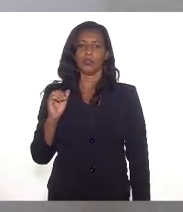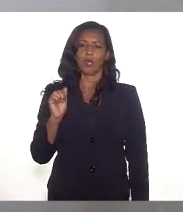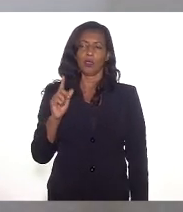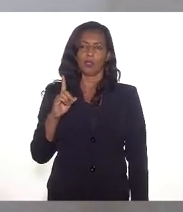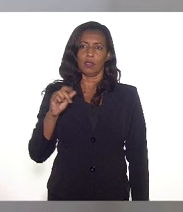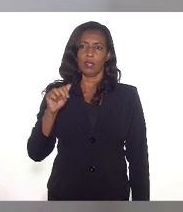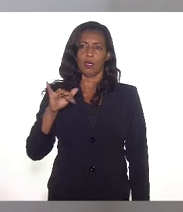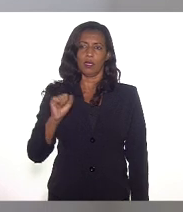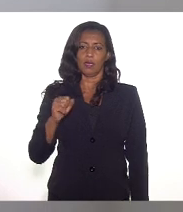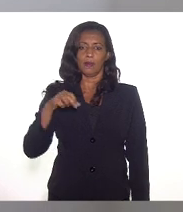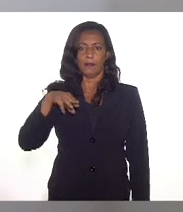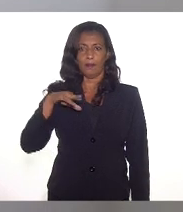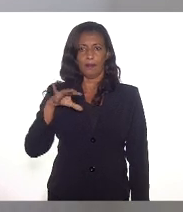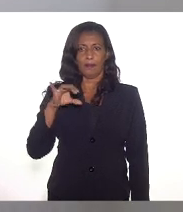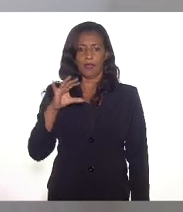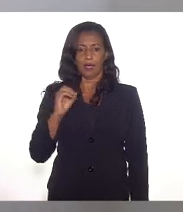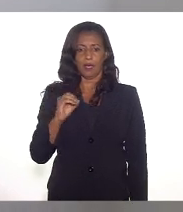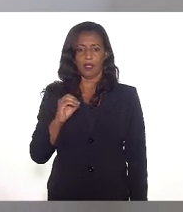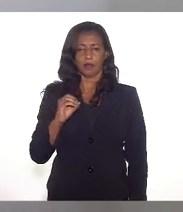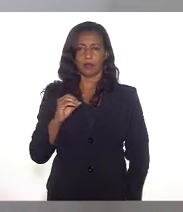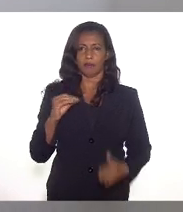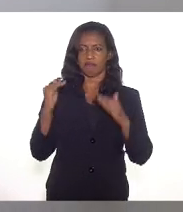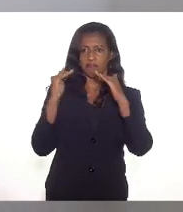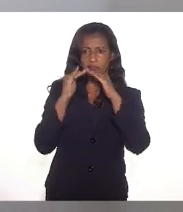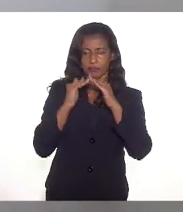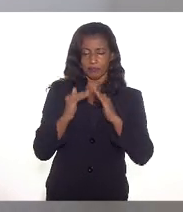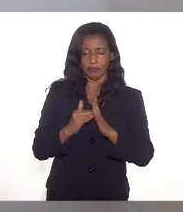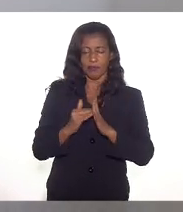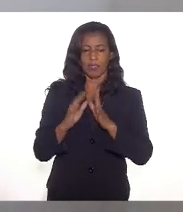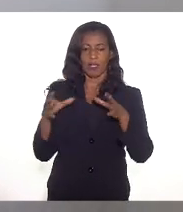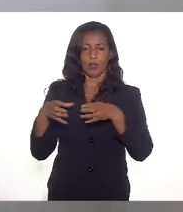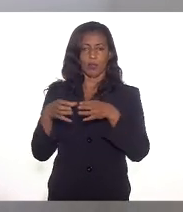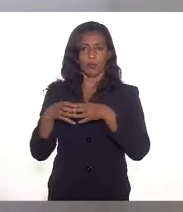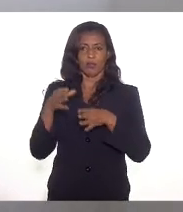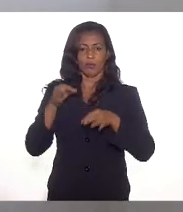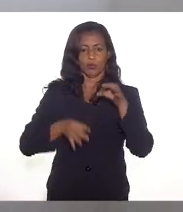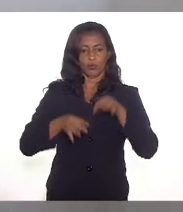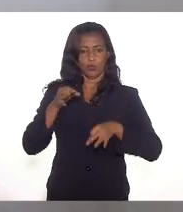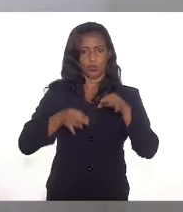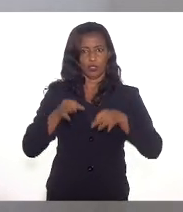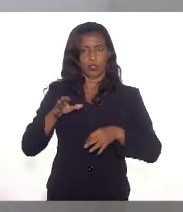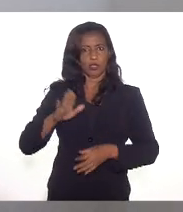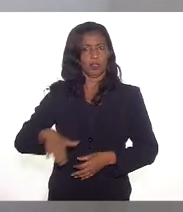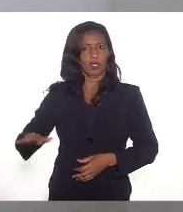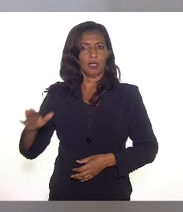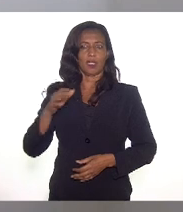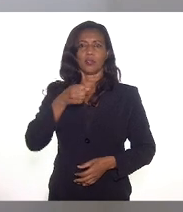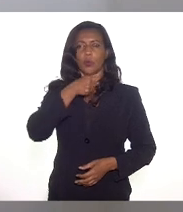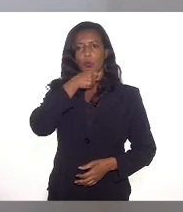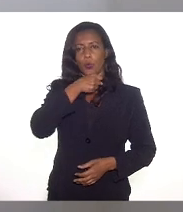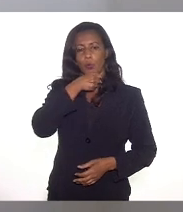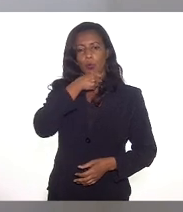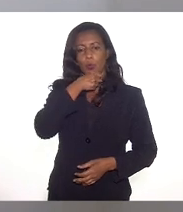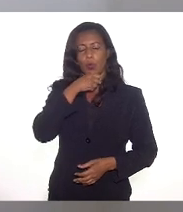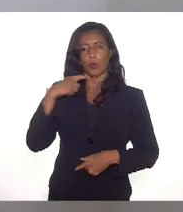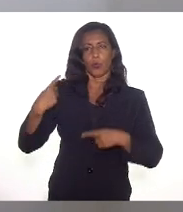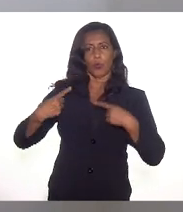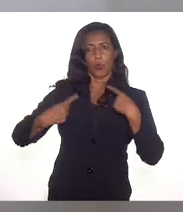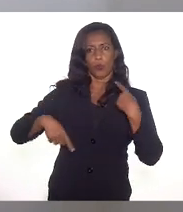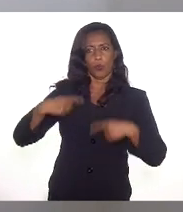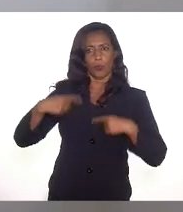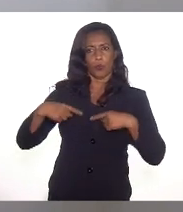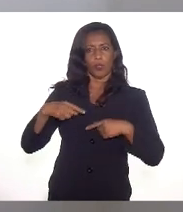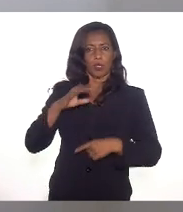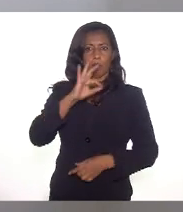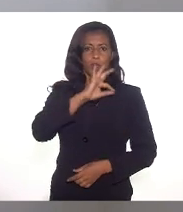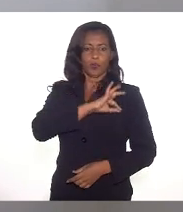Márcio Canella. Pendente de pareceres das comissões de Constituição e Justiça, de assunto da criança, do adolescente e do idoso, de segurança pública e assunto de polícia, de